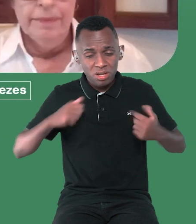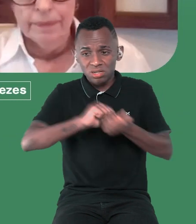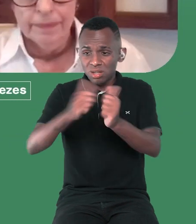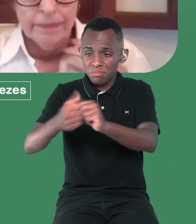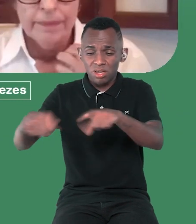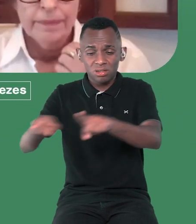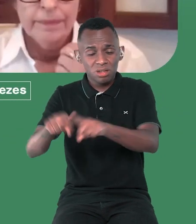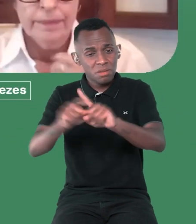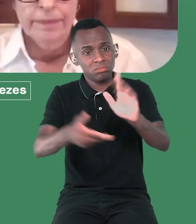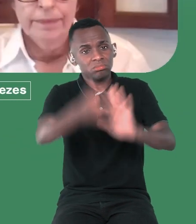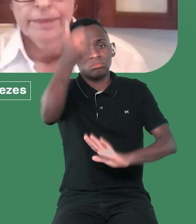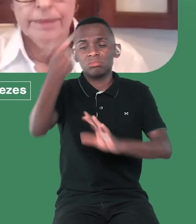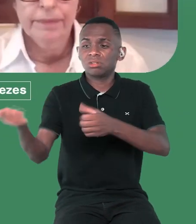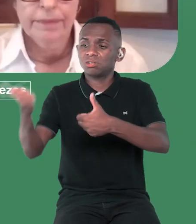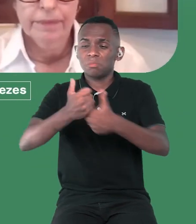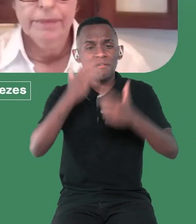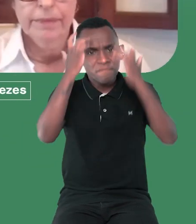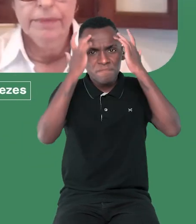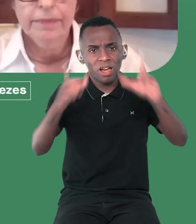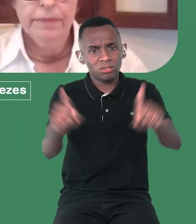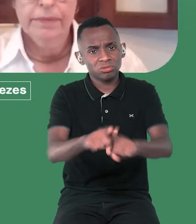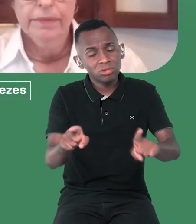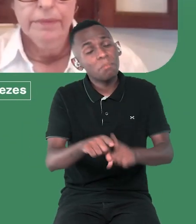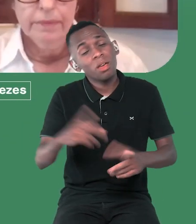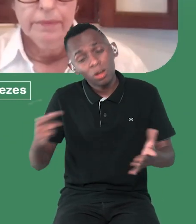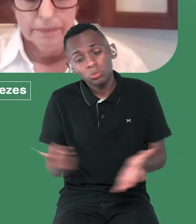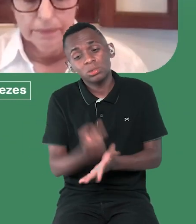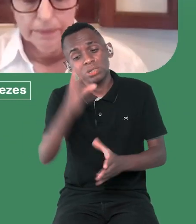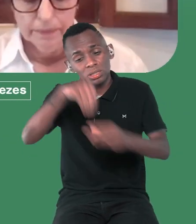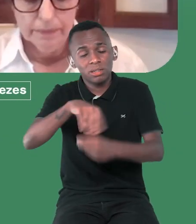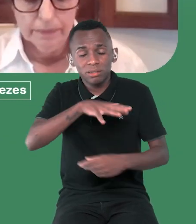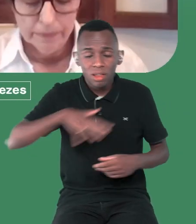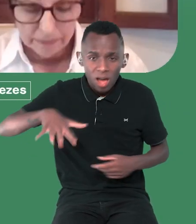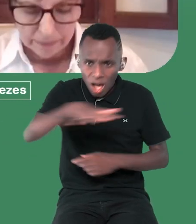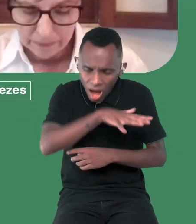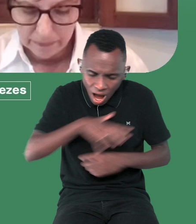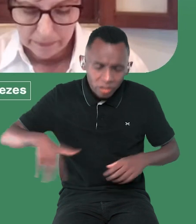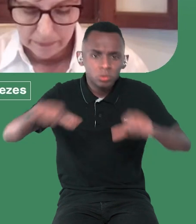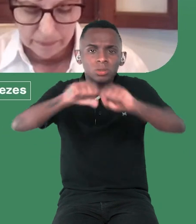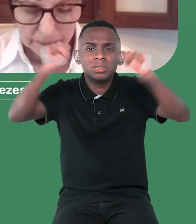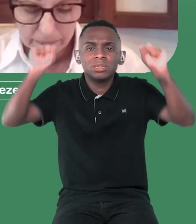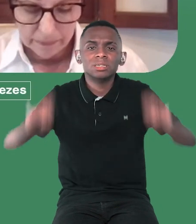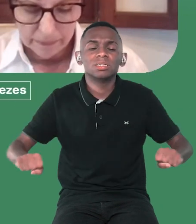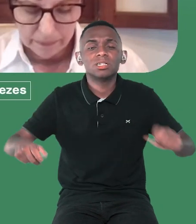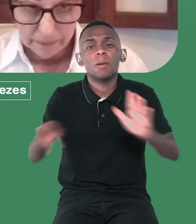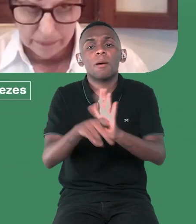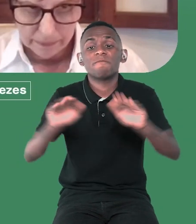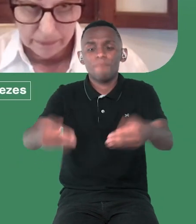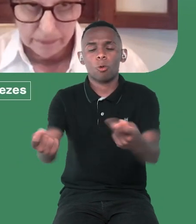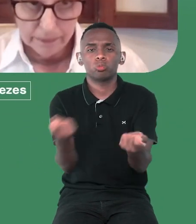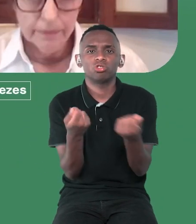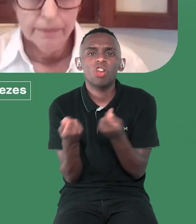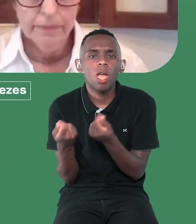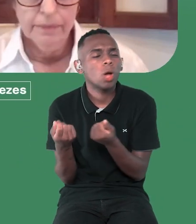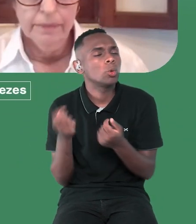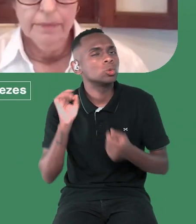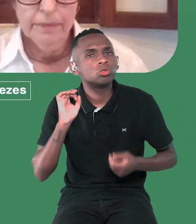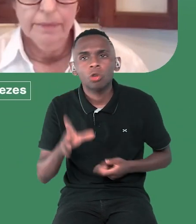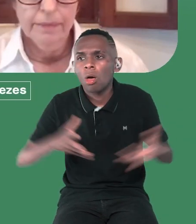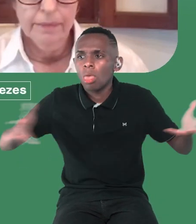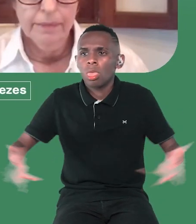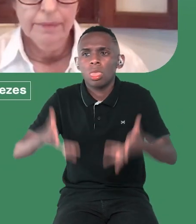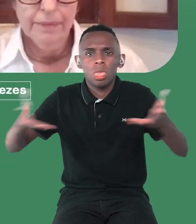uma instância, né? Dentro desse mecanismo todo do mundo do dinheiro, né? Esse mundo que é